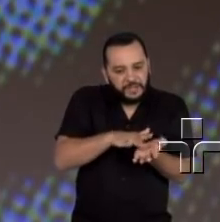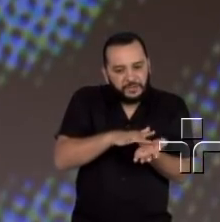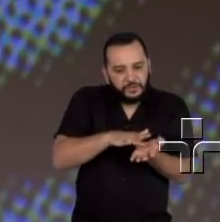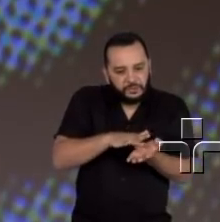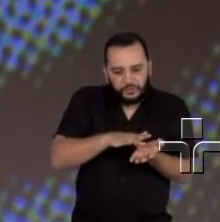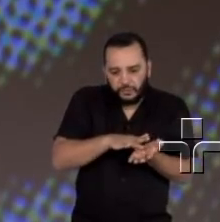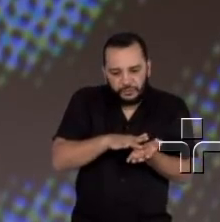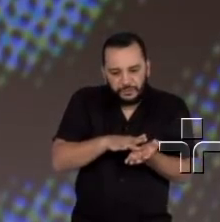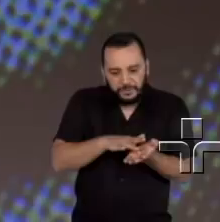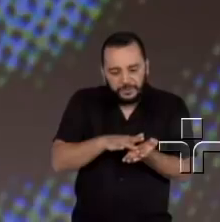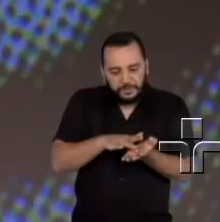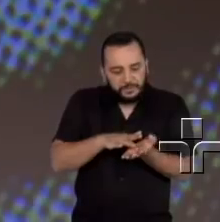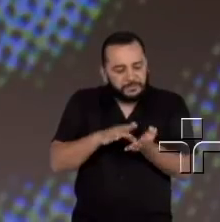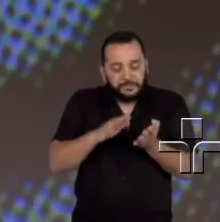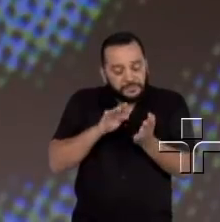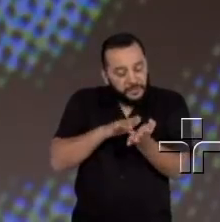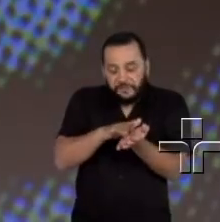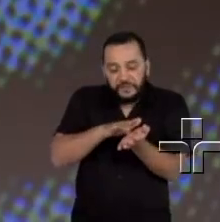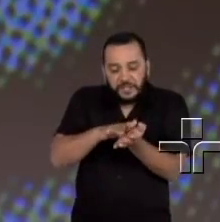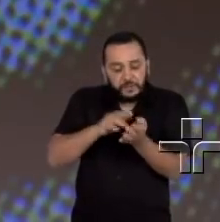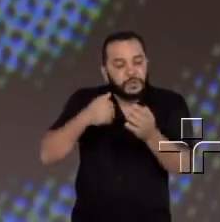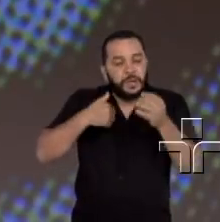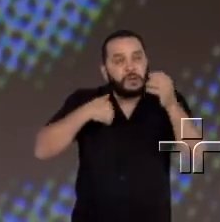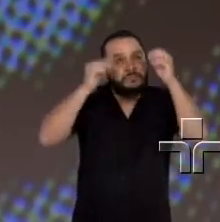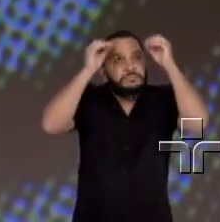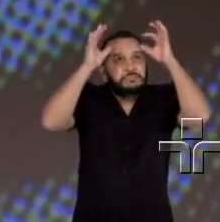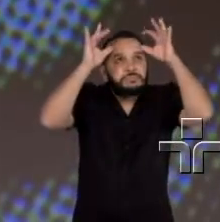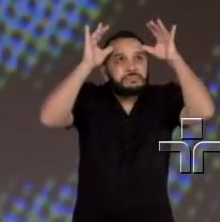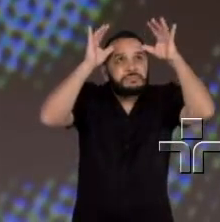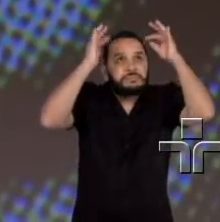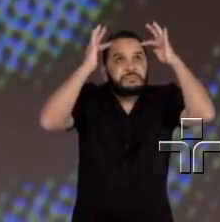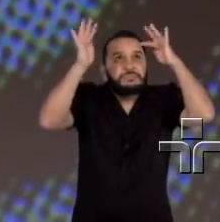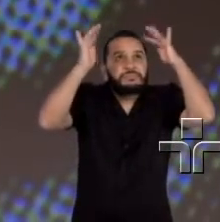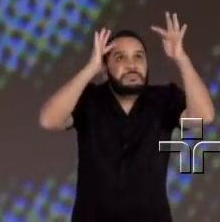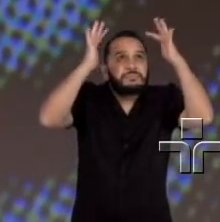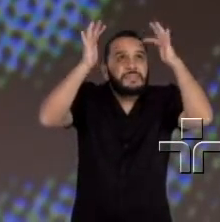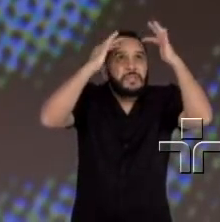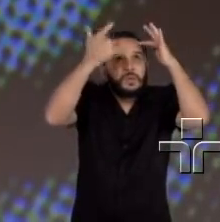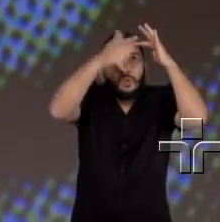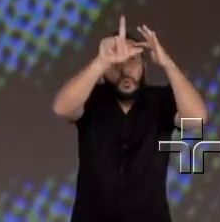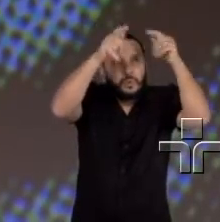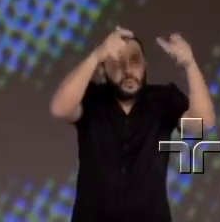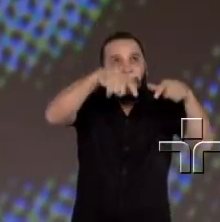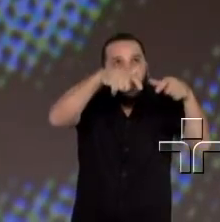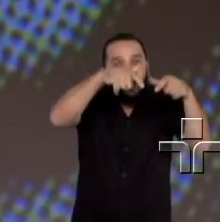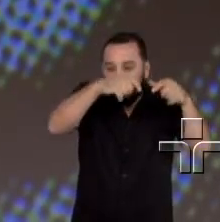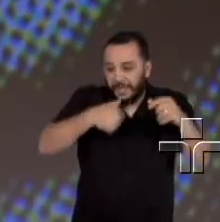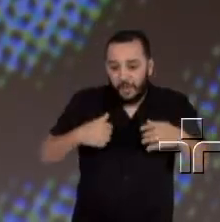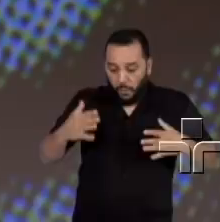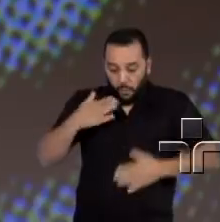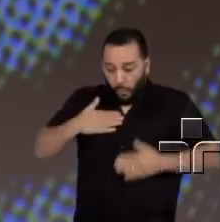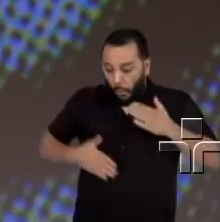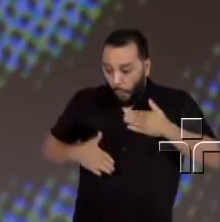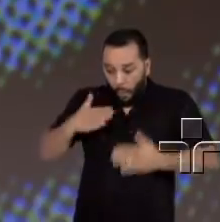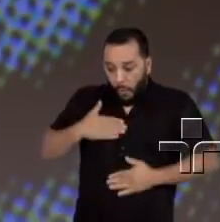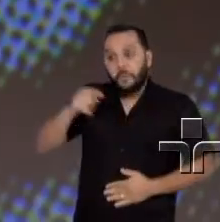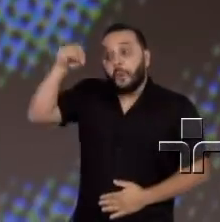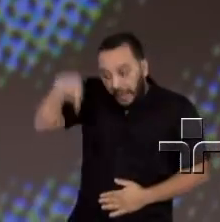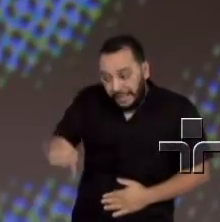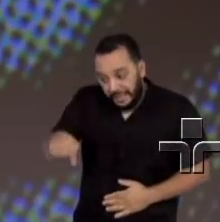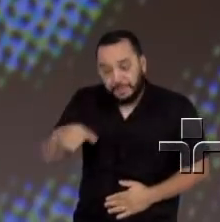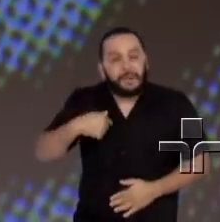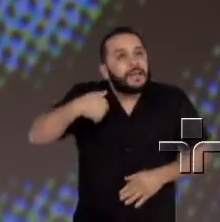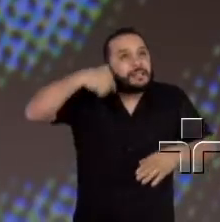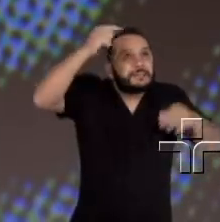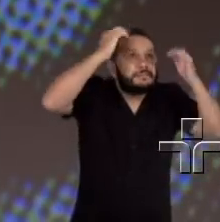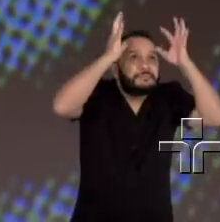Eu estou aqui, mas eu finjo. E aí eu falei, gente, sou eu também. Eu finjo que eu não estou aqui. Eu finjo, porque